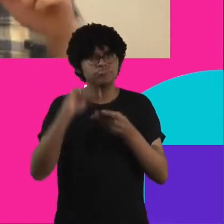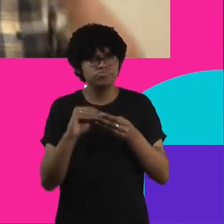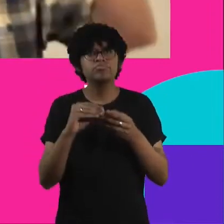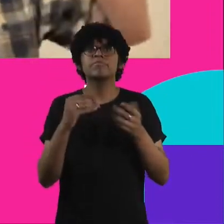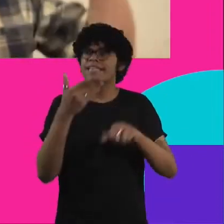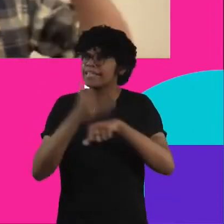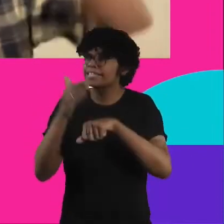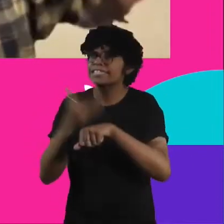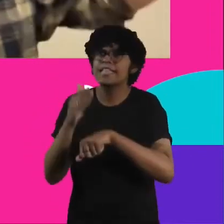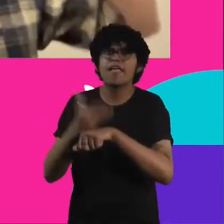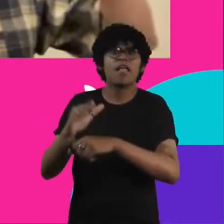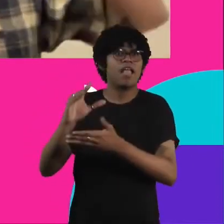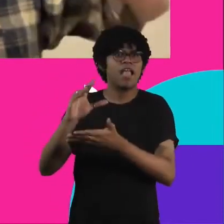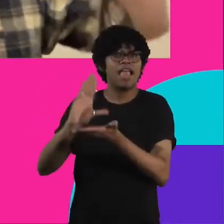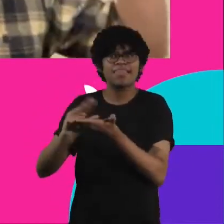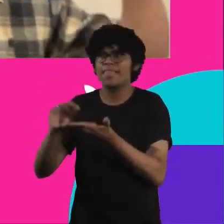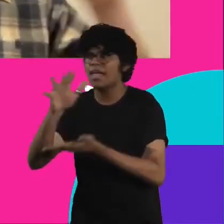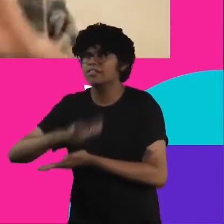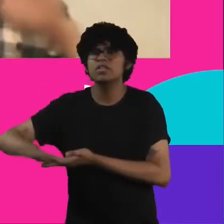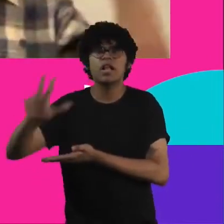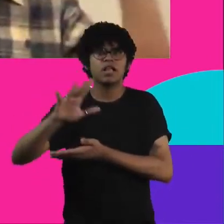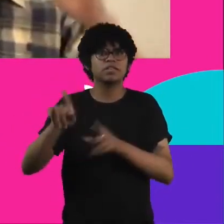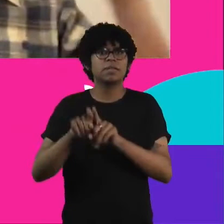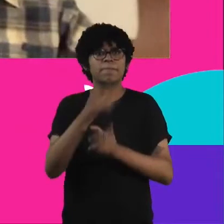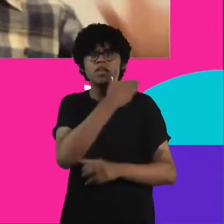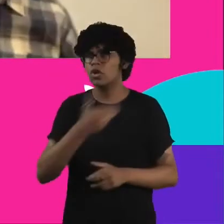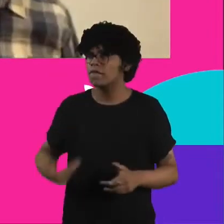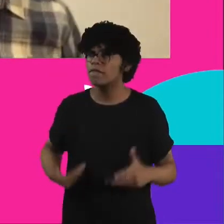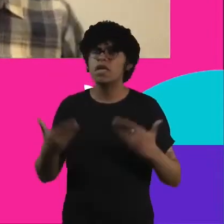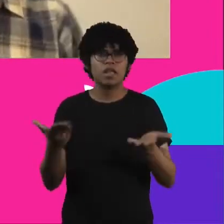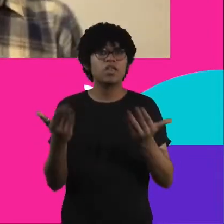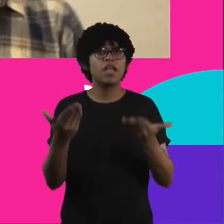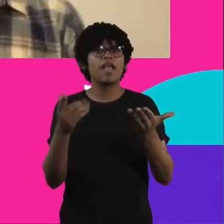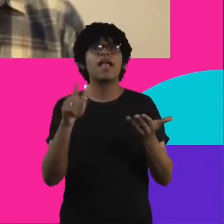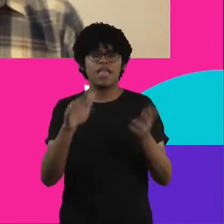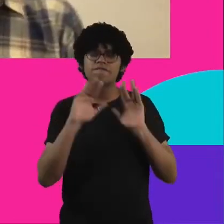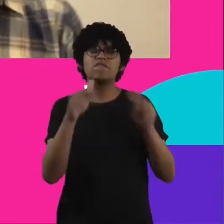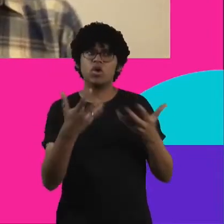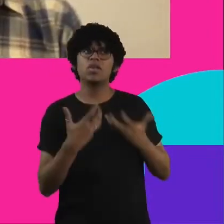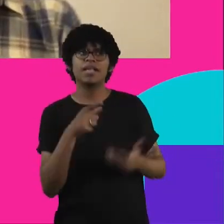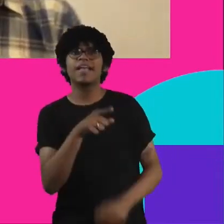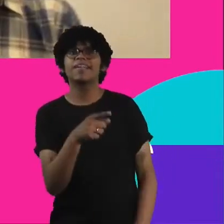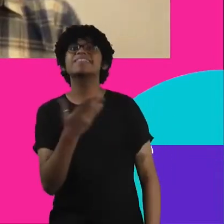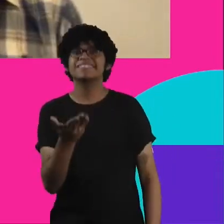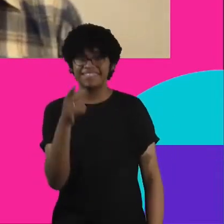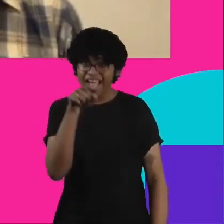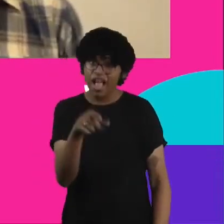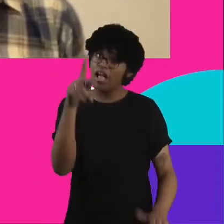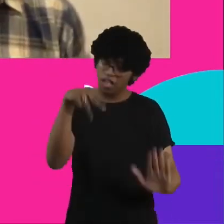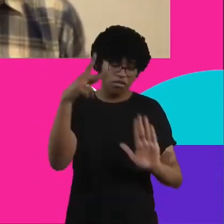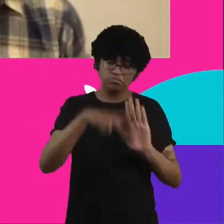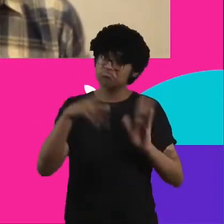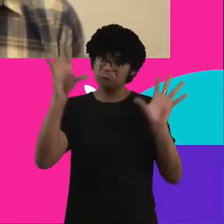estou criando e vai olhar assim, esse pessoal aqui está trabalhando com treinamento, esses aqui estão supervisionando programas